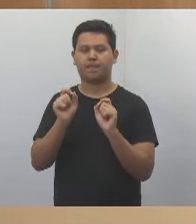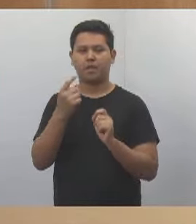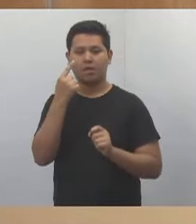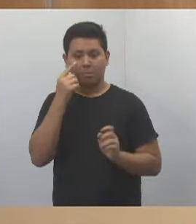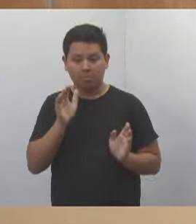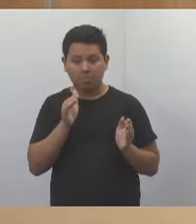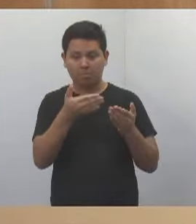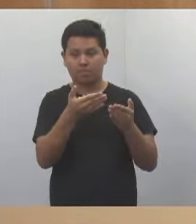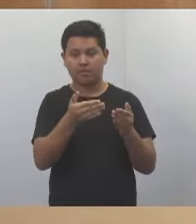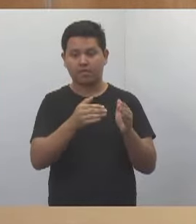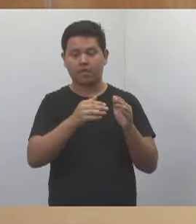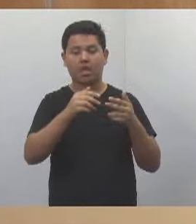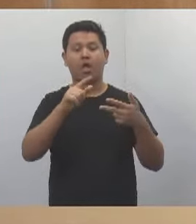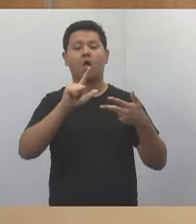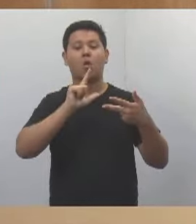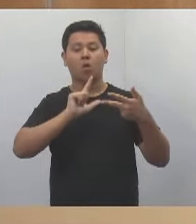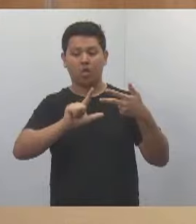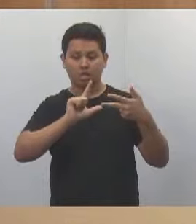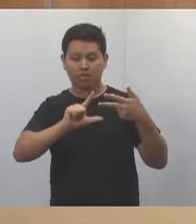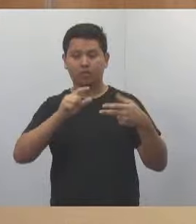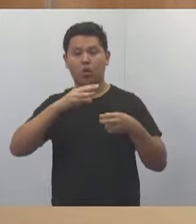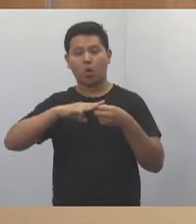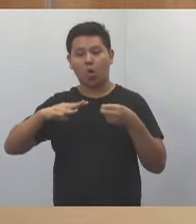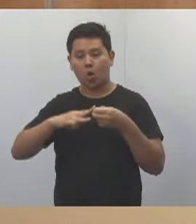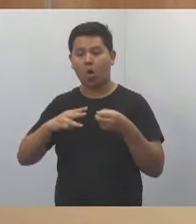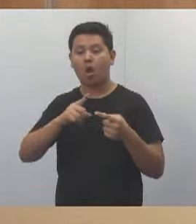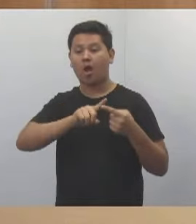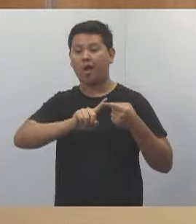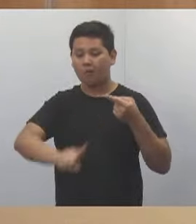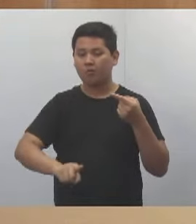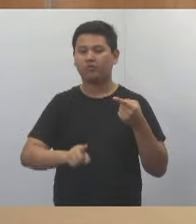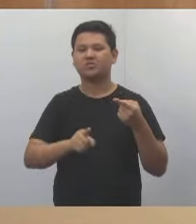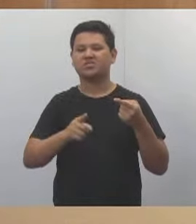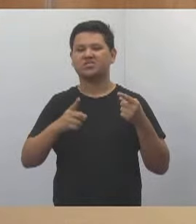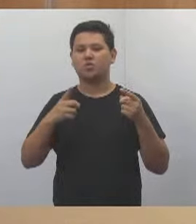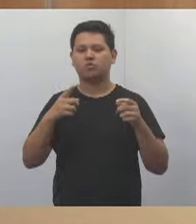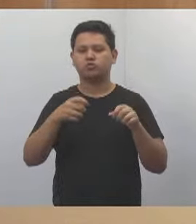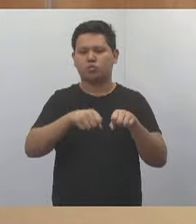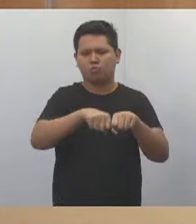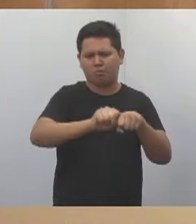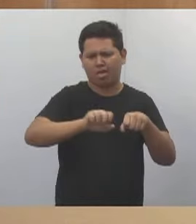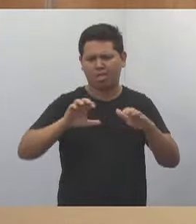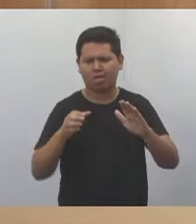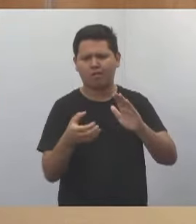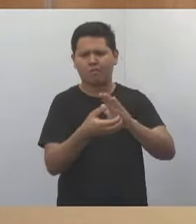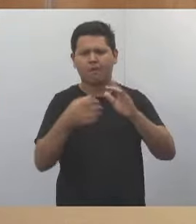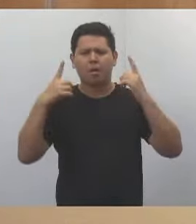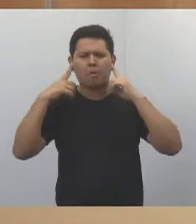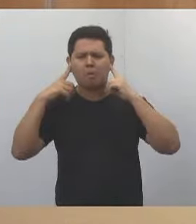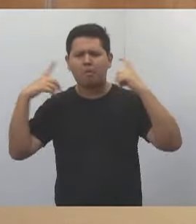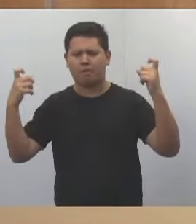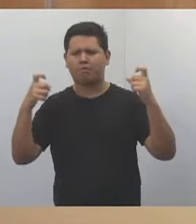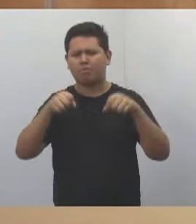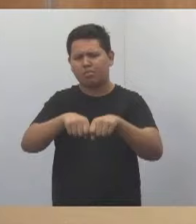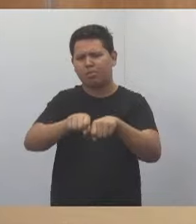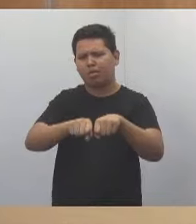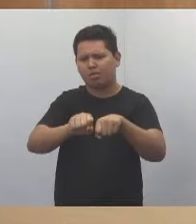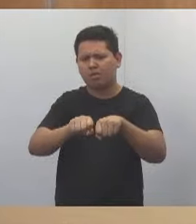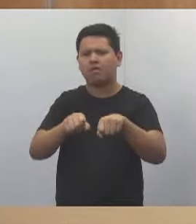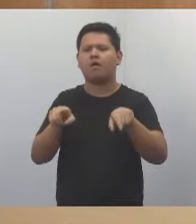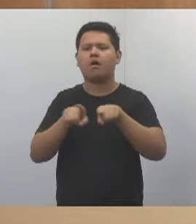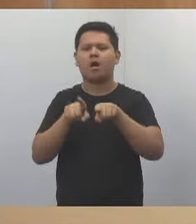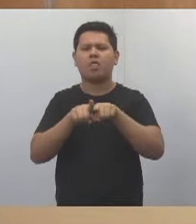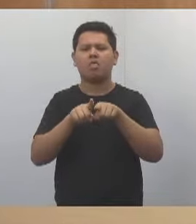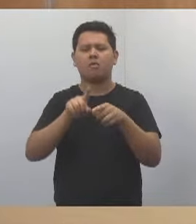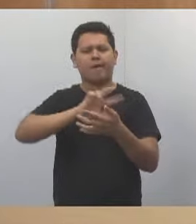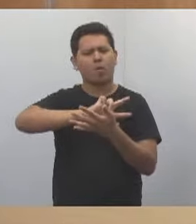na legislação municipal a proibição da emissão de ruído proveniente do escapamento de motocicletas e